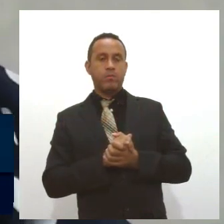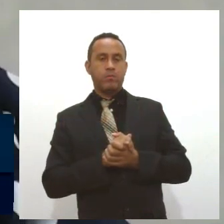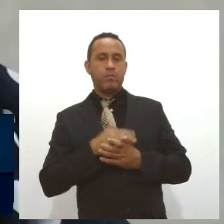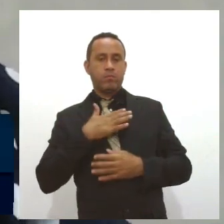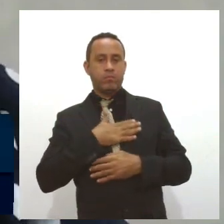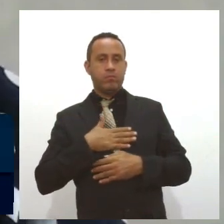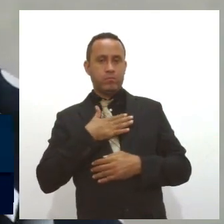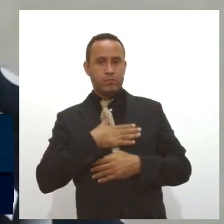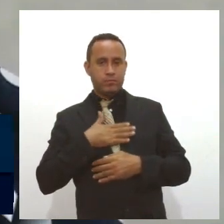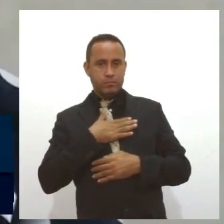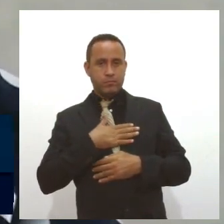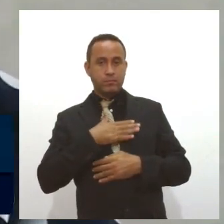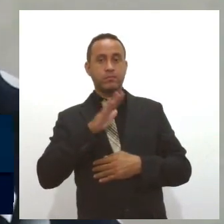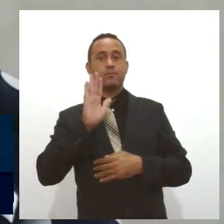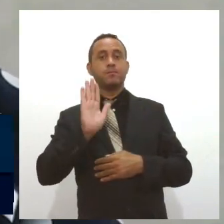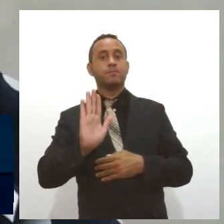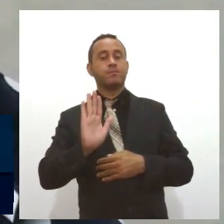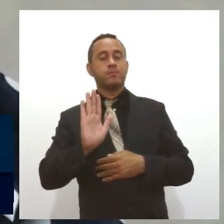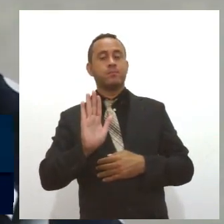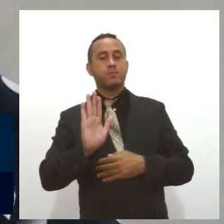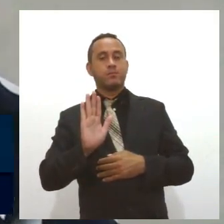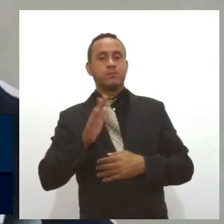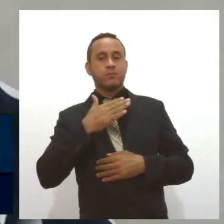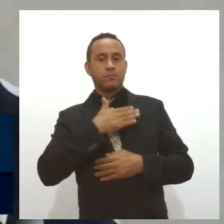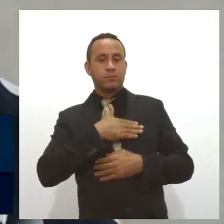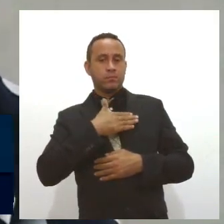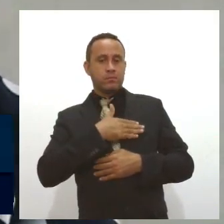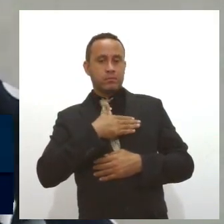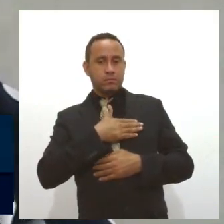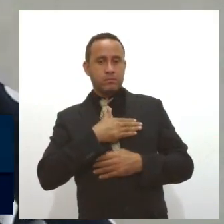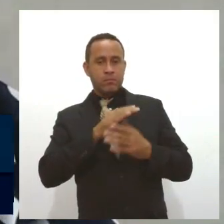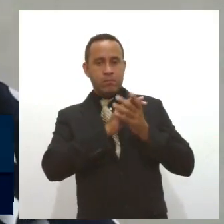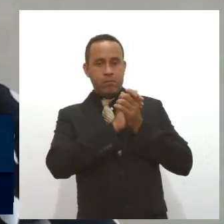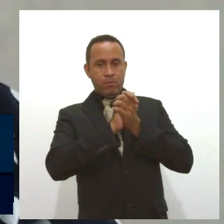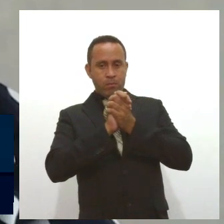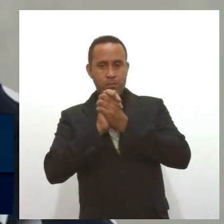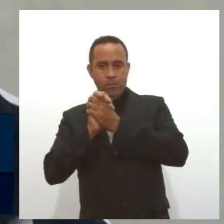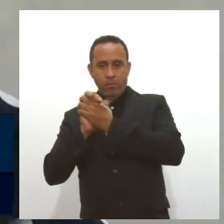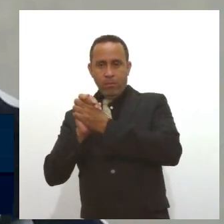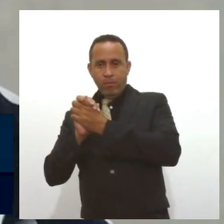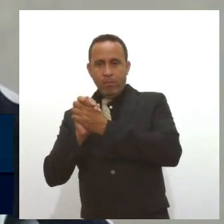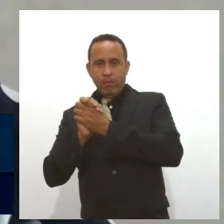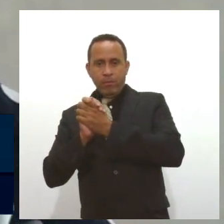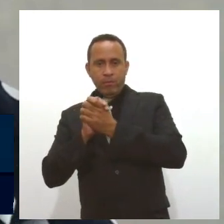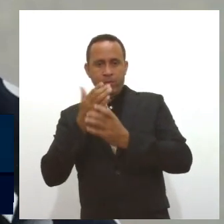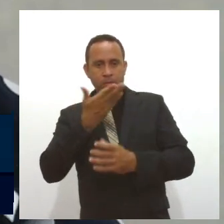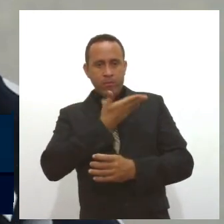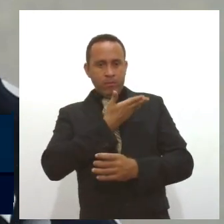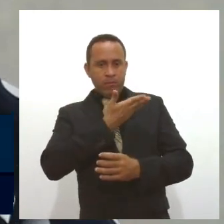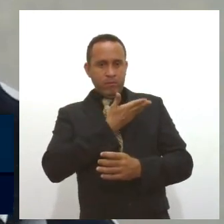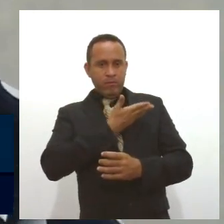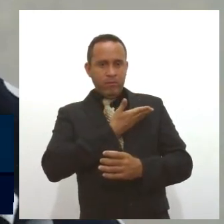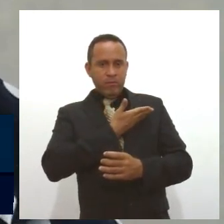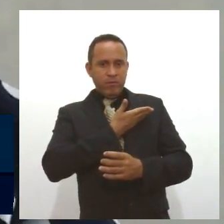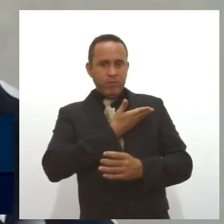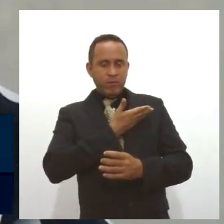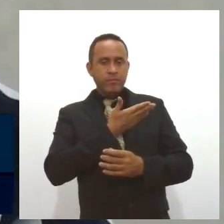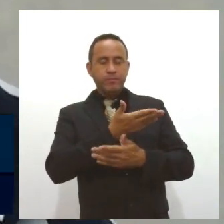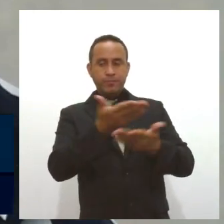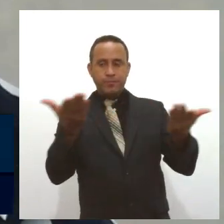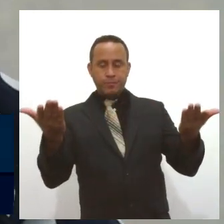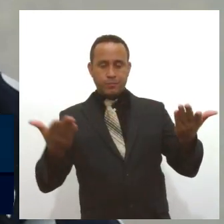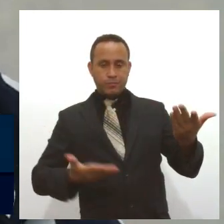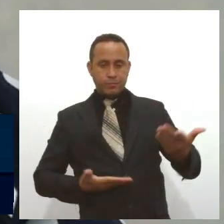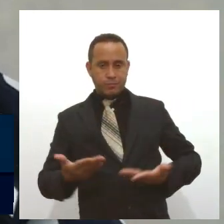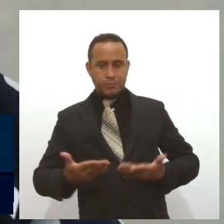muito feliz eu fico, mas eu gostaria de saudar os colegas deputados e deputadas, os